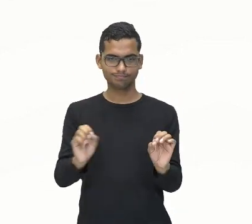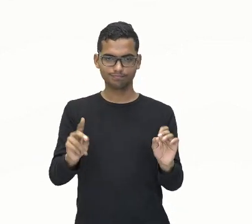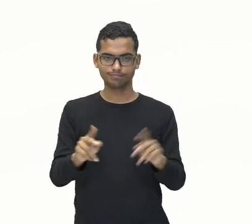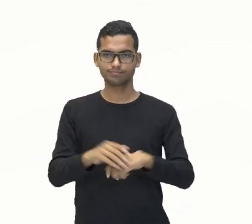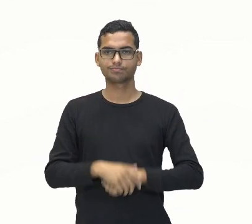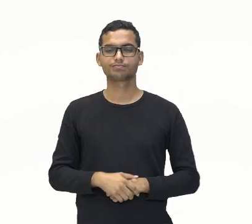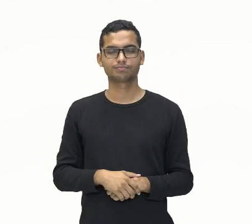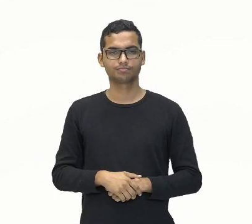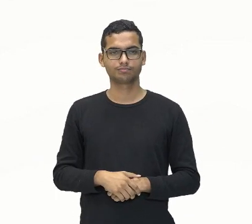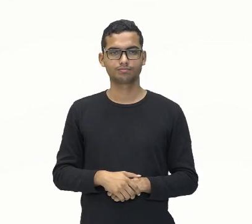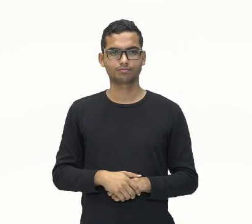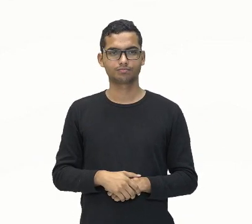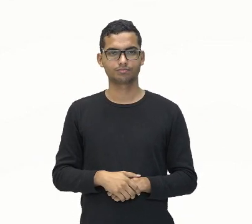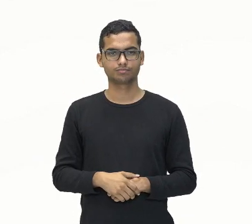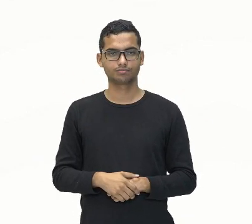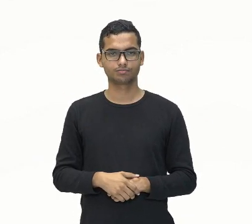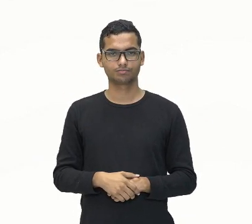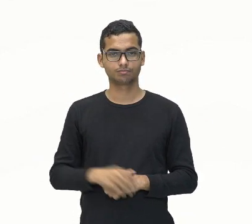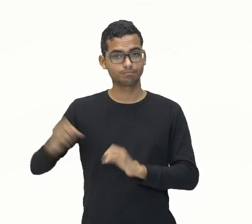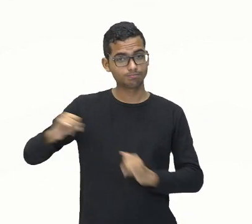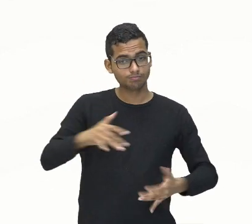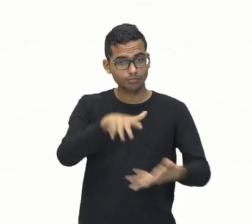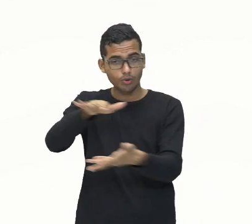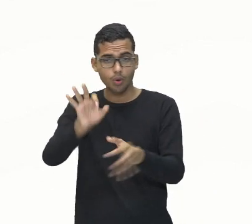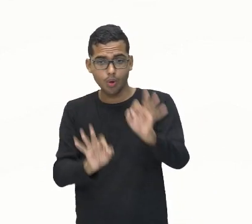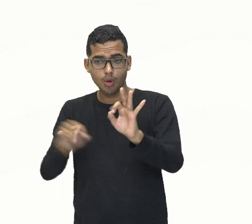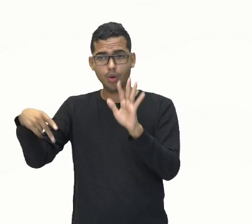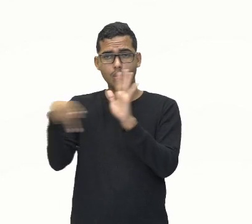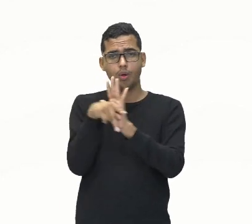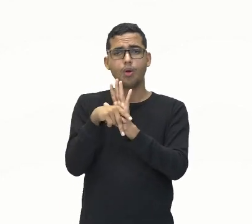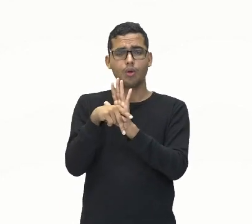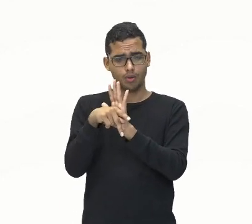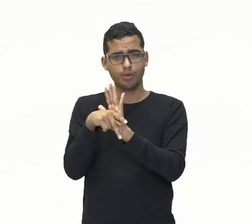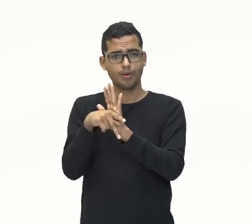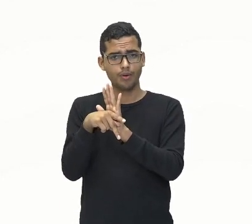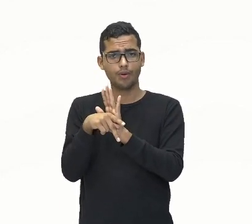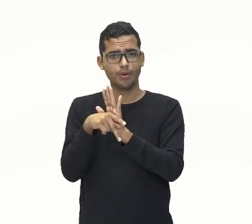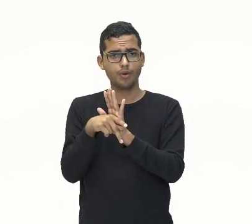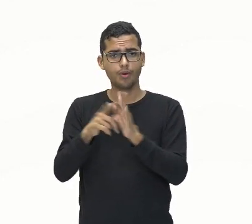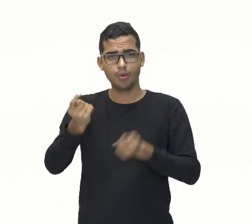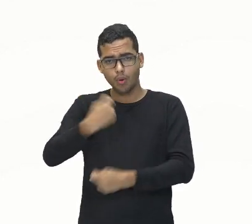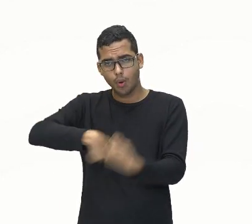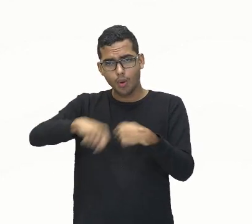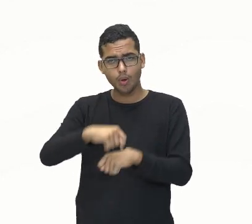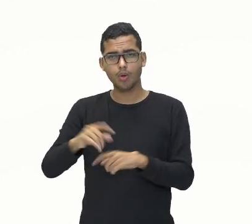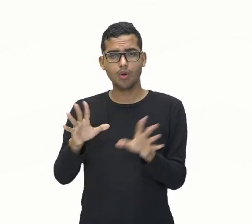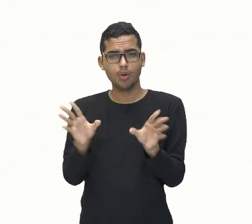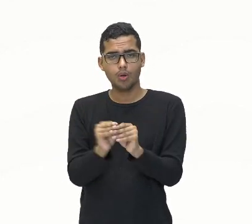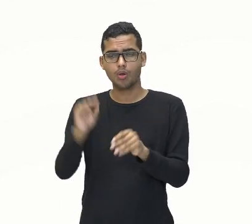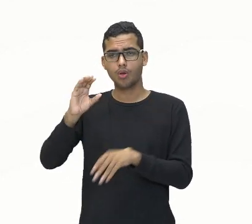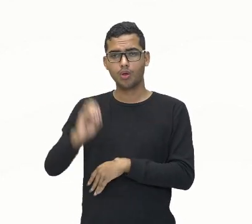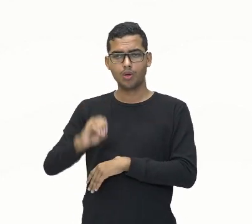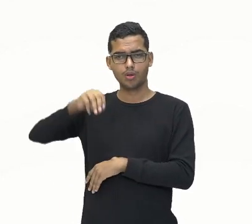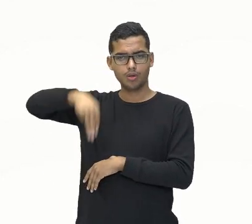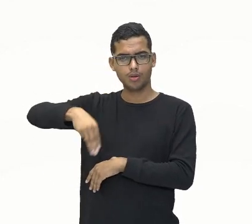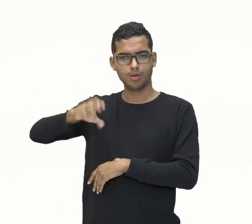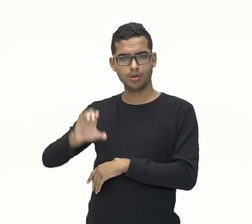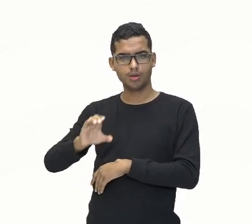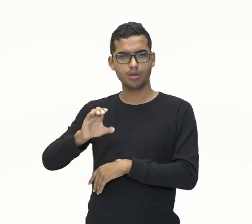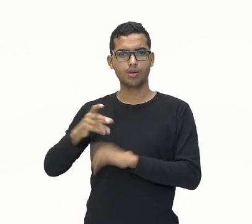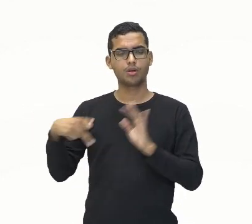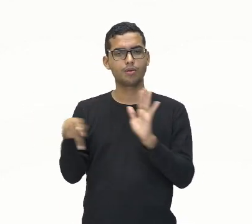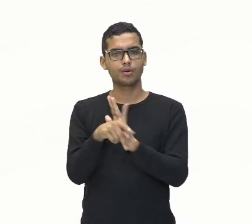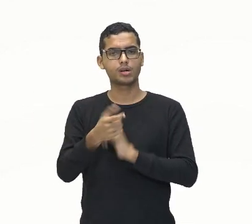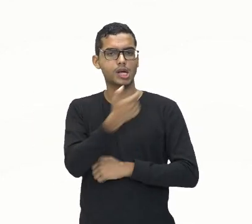então. Organização Mundial do Comércio. O que é a Organização Mundial do Comércio? Da sigla em inglês